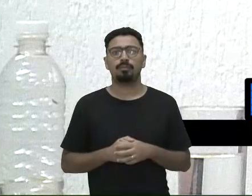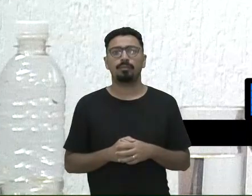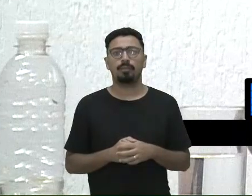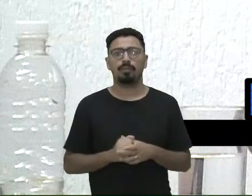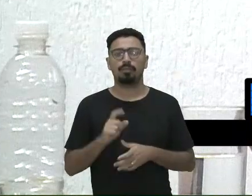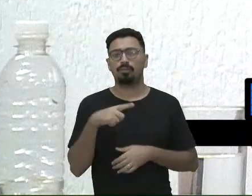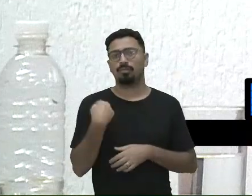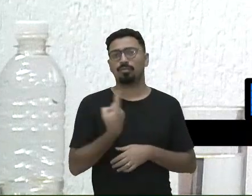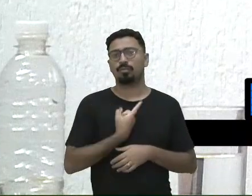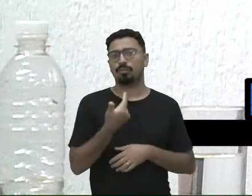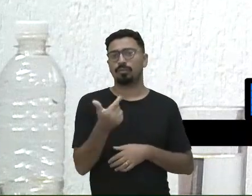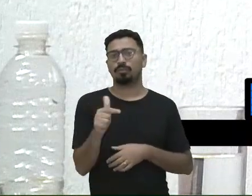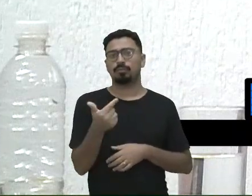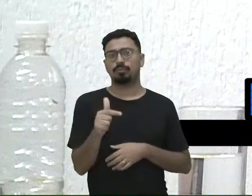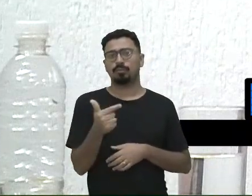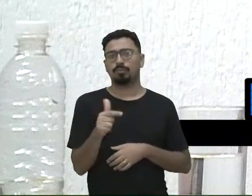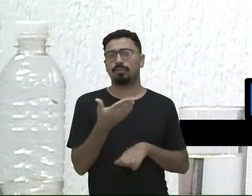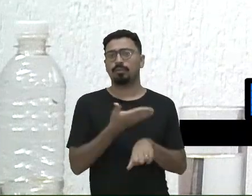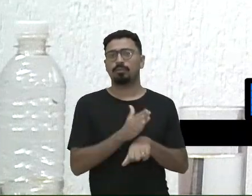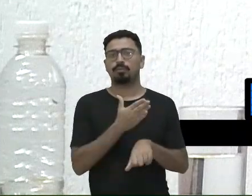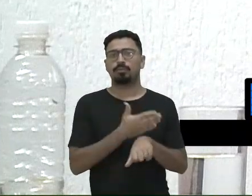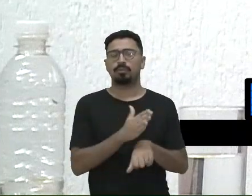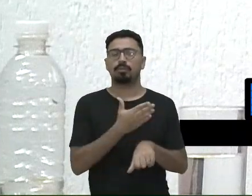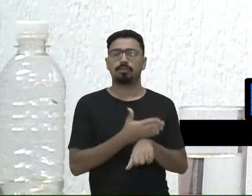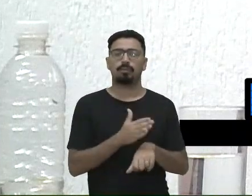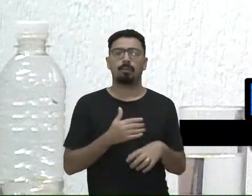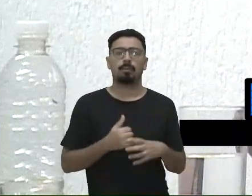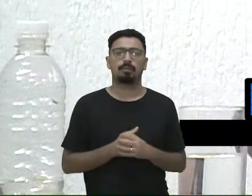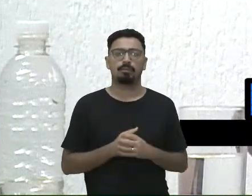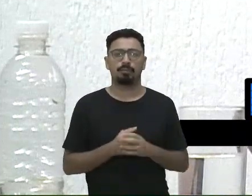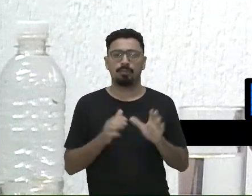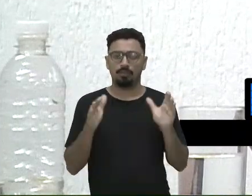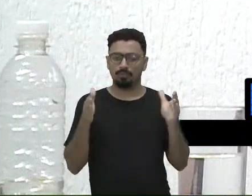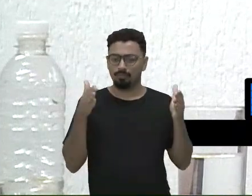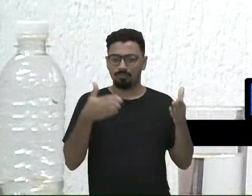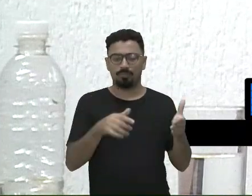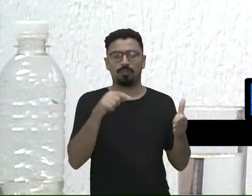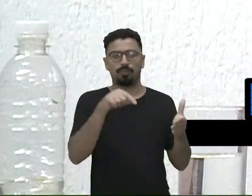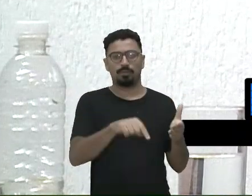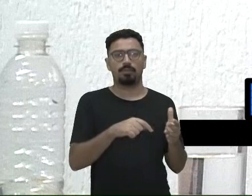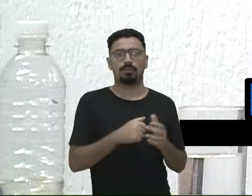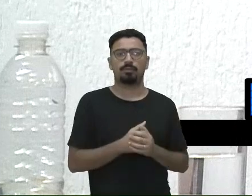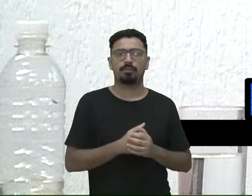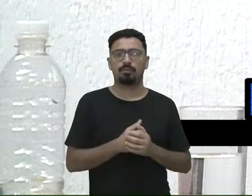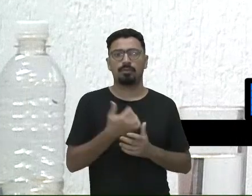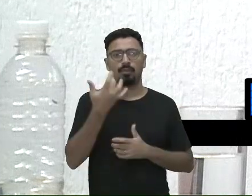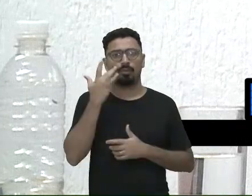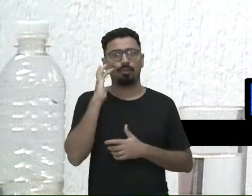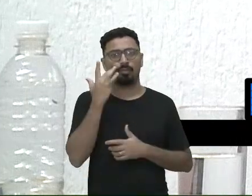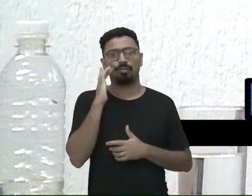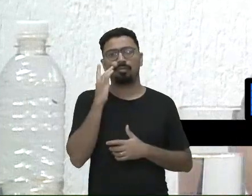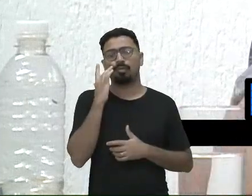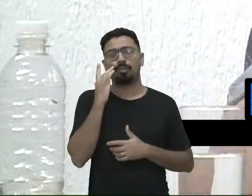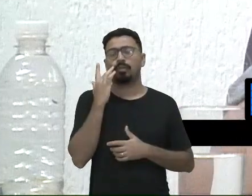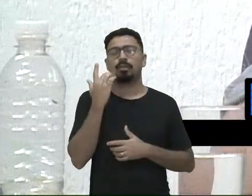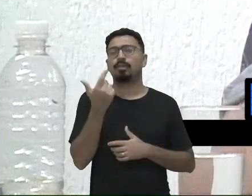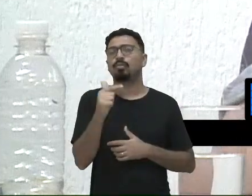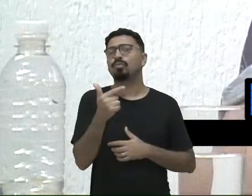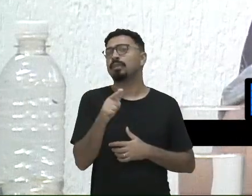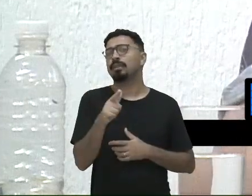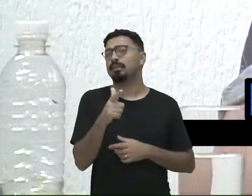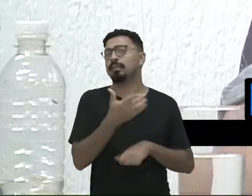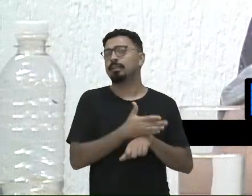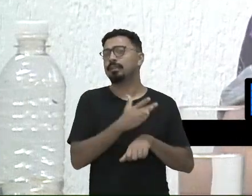Nós não temos realmente treinamento, tá? Específico para isso. Eu acho que nenhum equipamento tem um